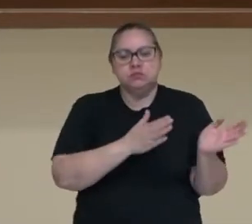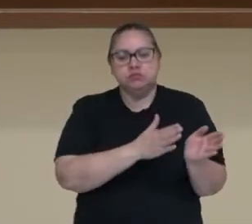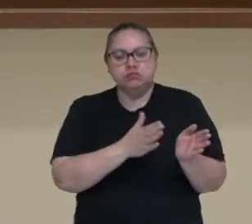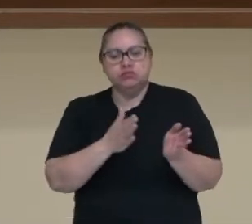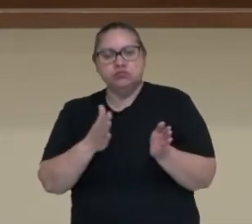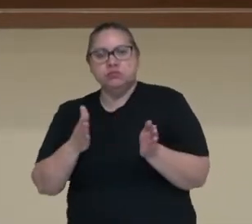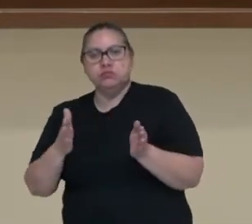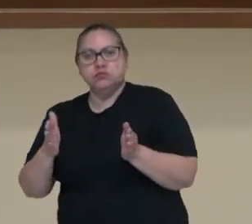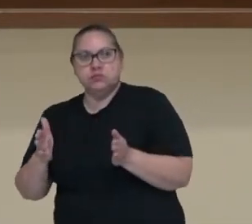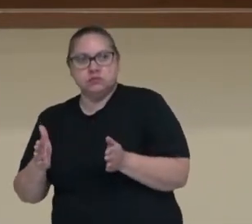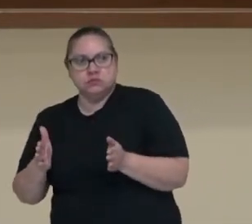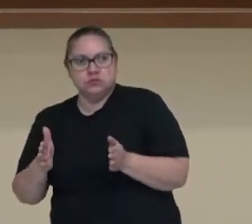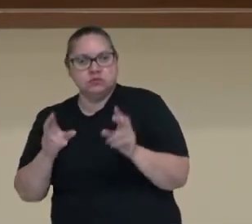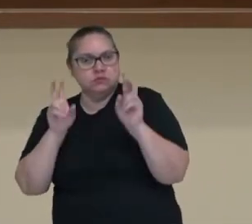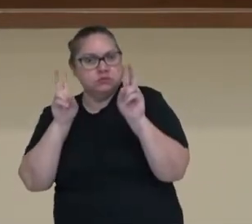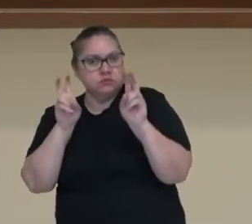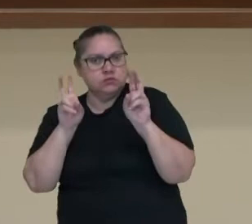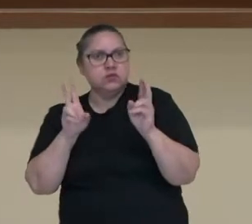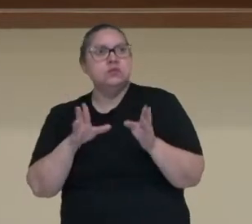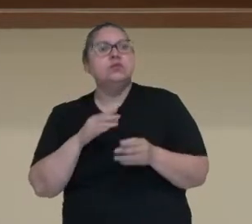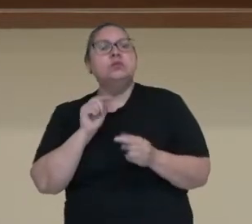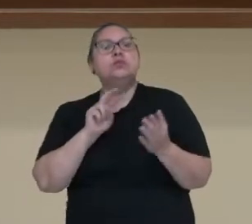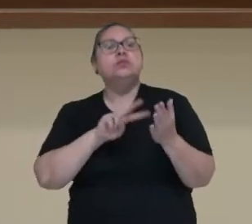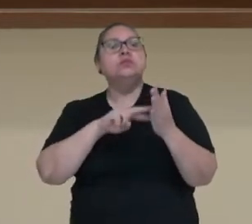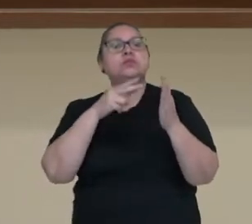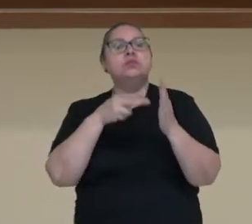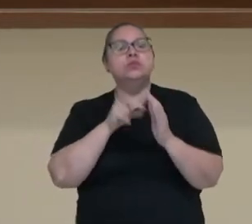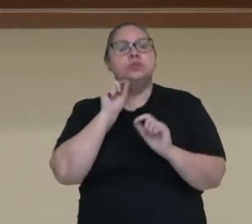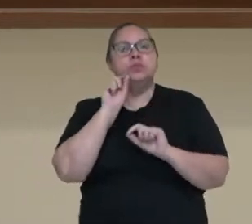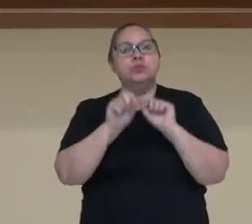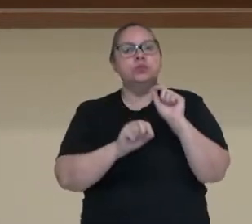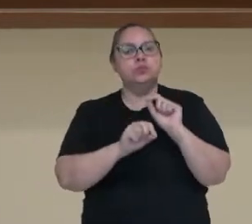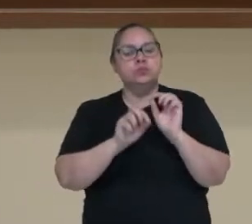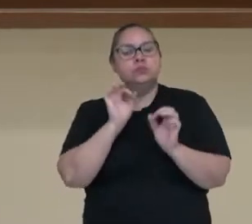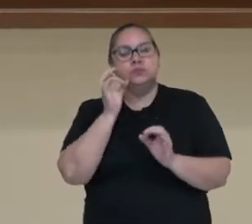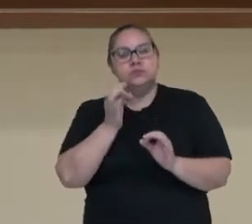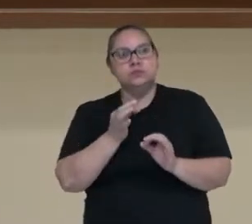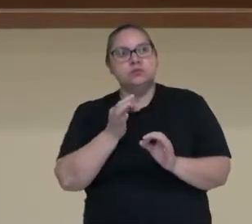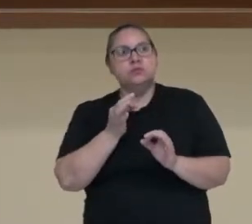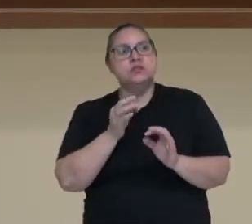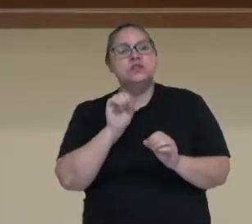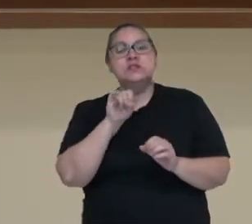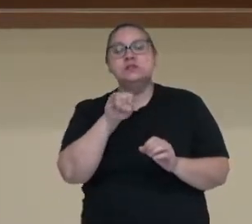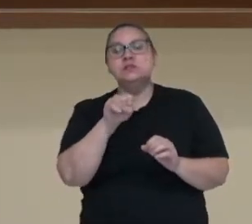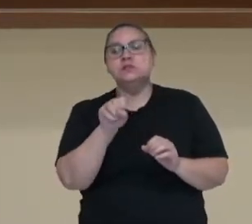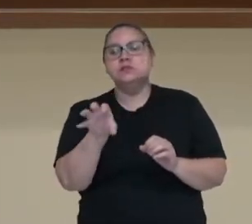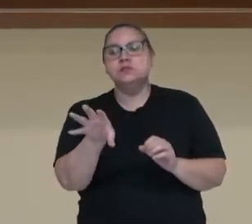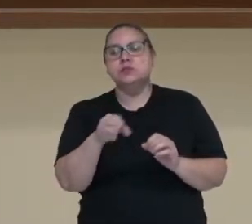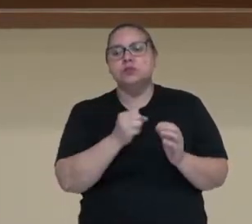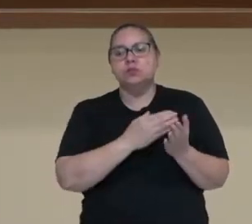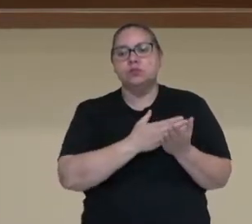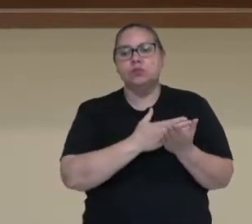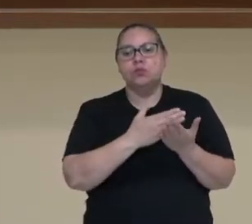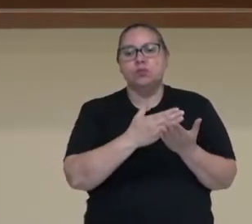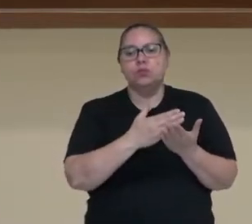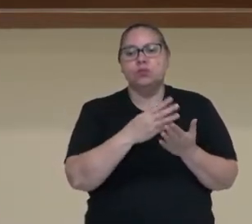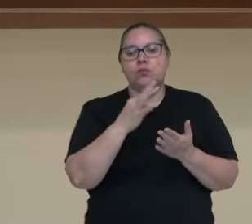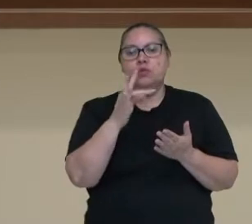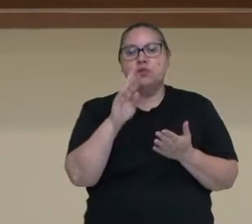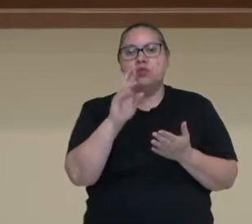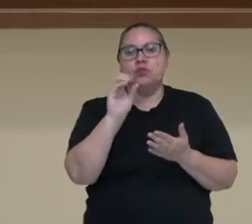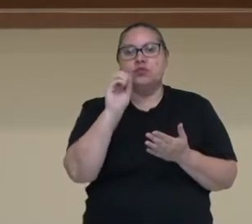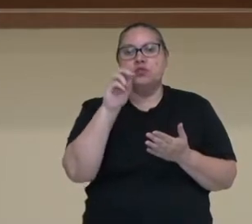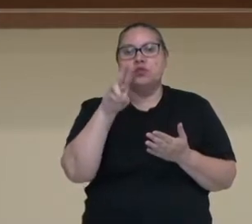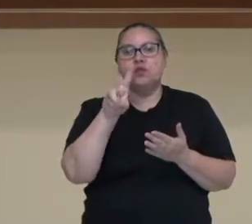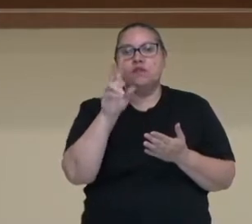intitulado como trovadorismo, significa o que é? Exatamente. Se você pegar o começo, trova, você já